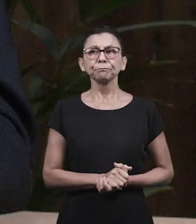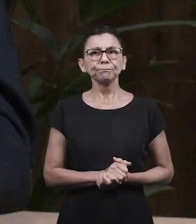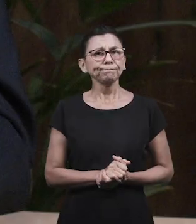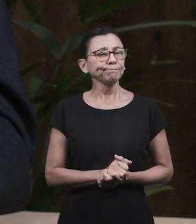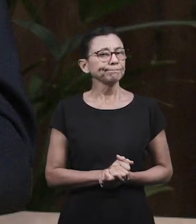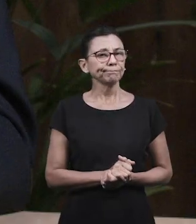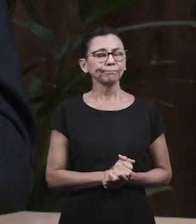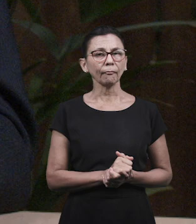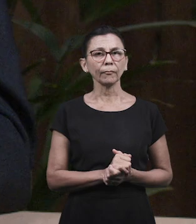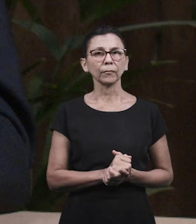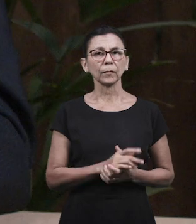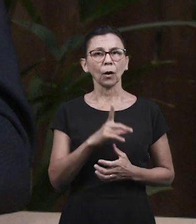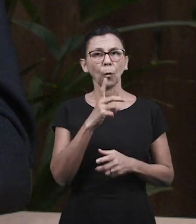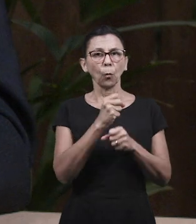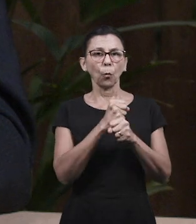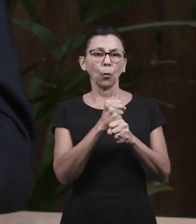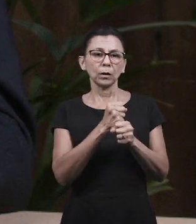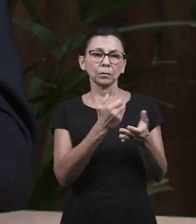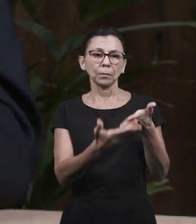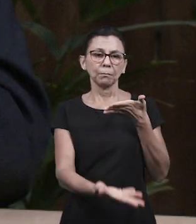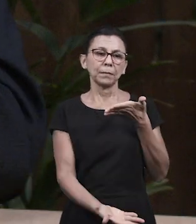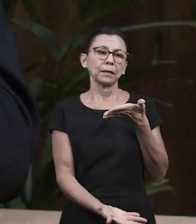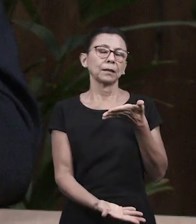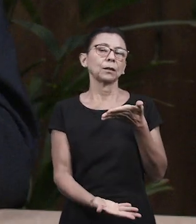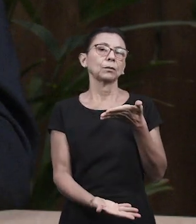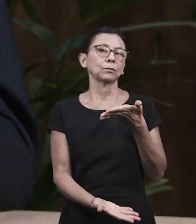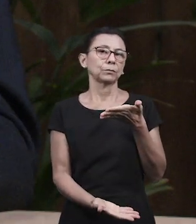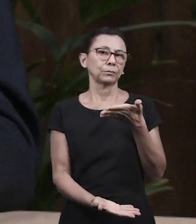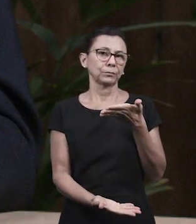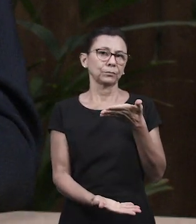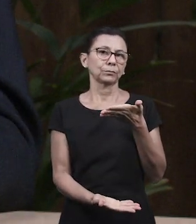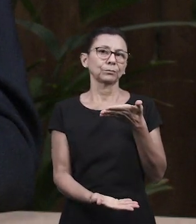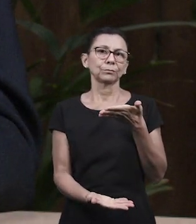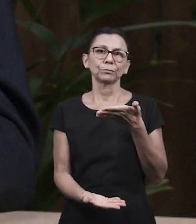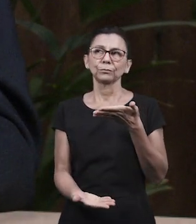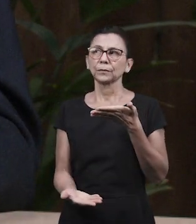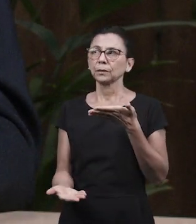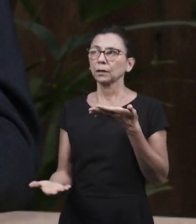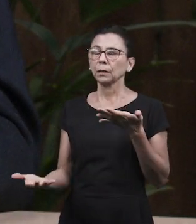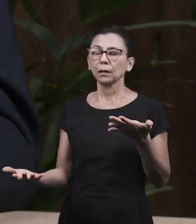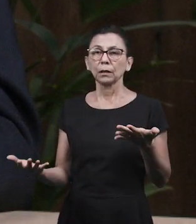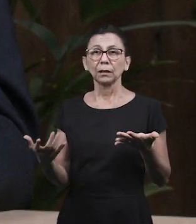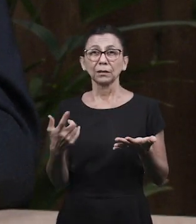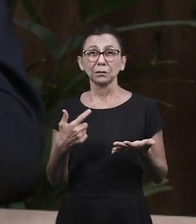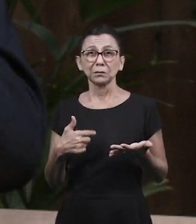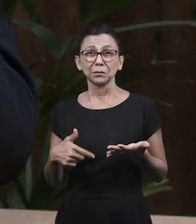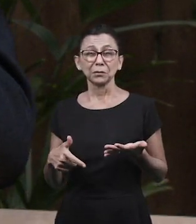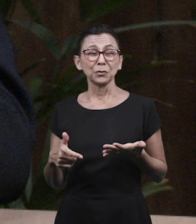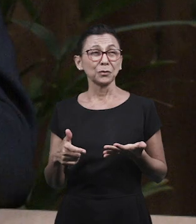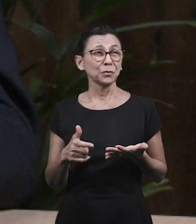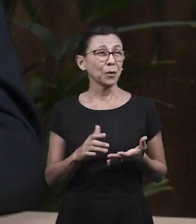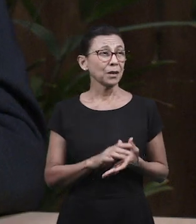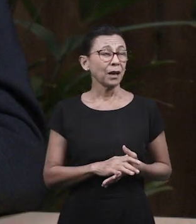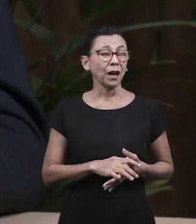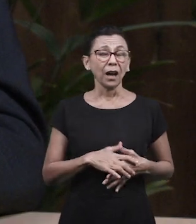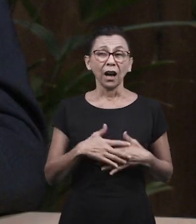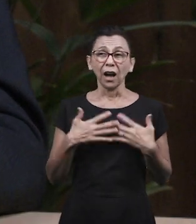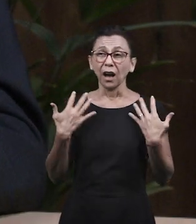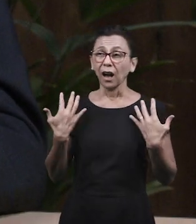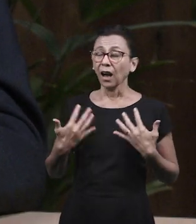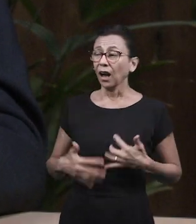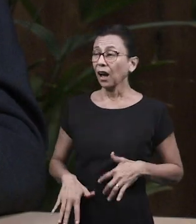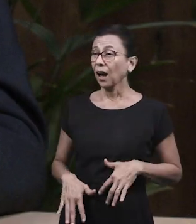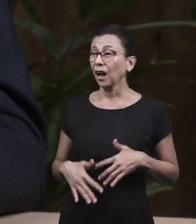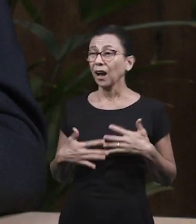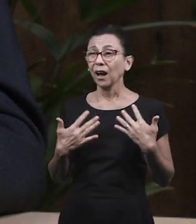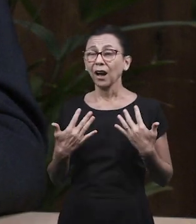Eu não sei hoje qual seria a reação, hoje as coisas estão muito comuns. Para nós foi como se o mundo desabasse. Perder